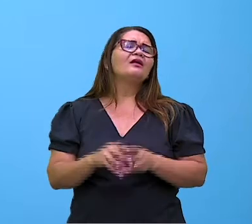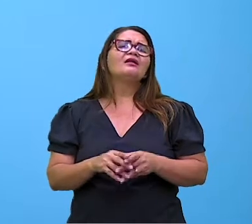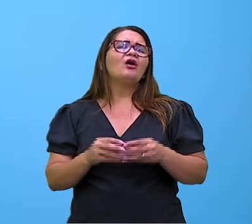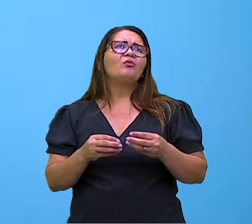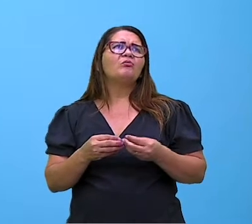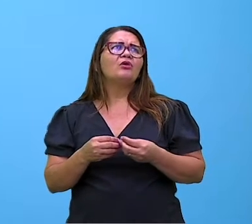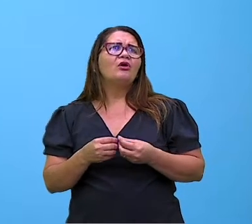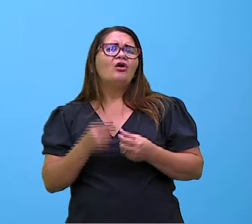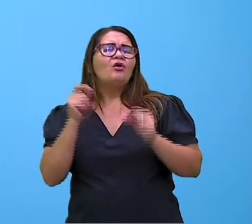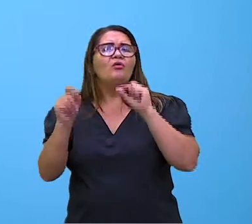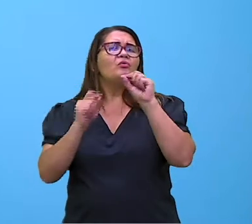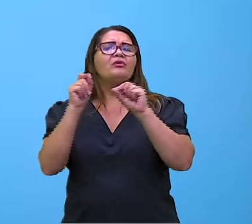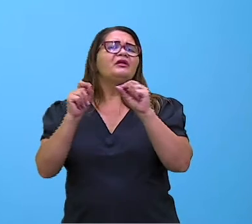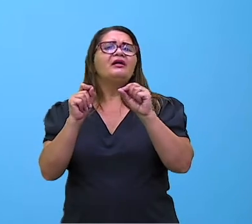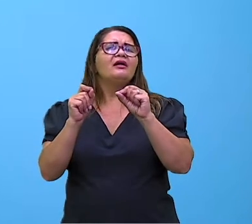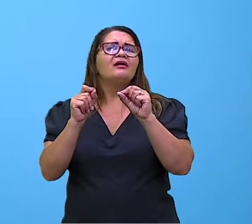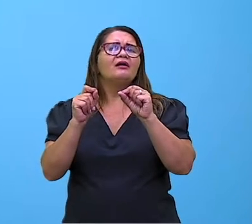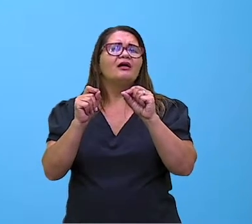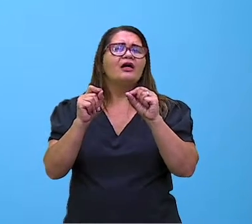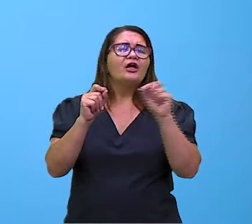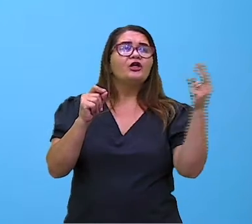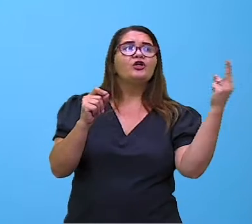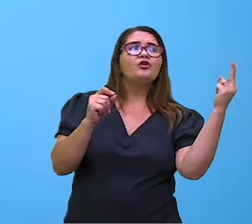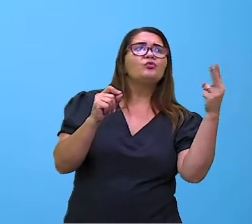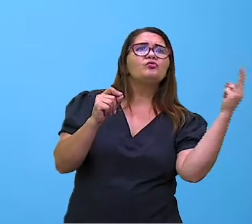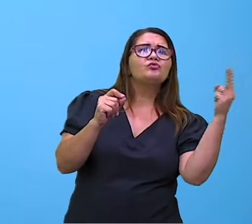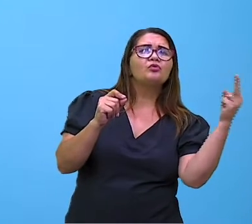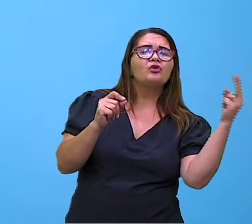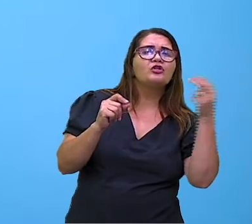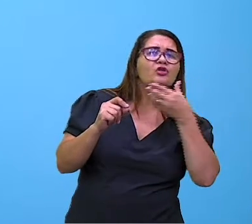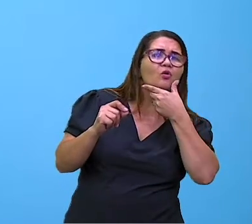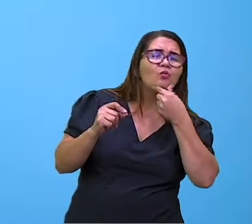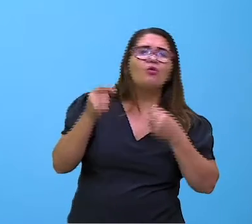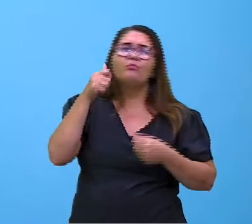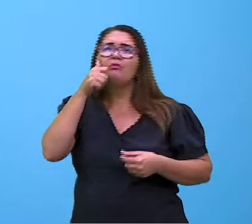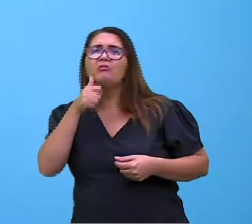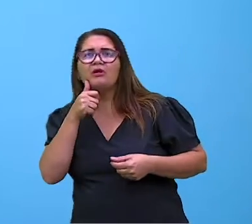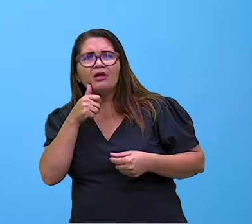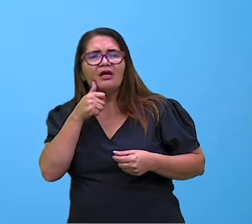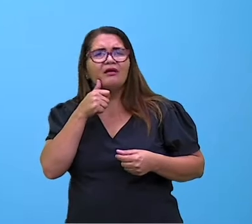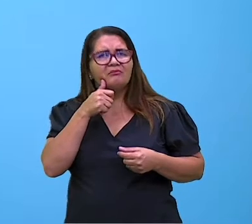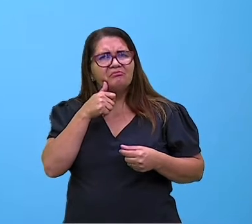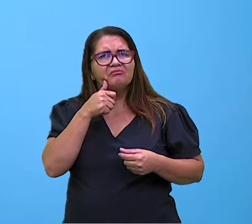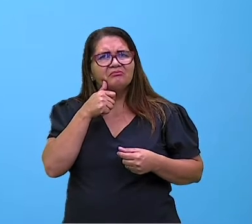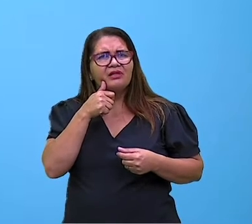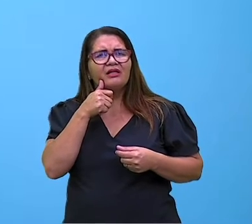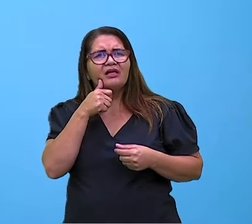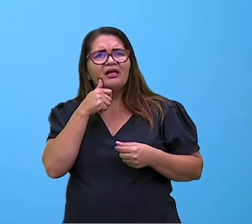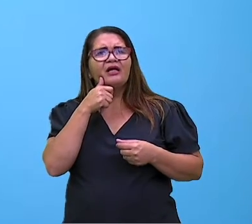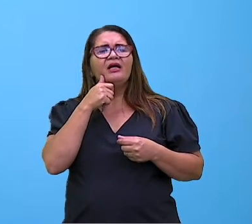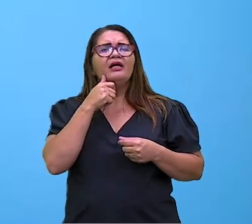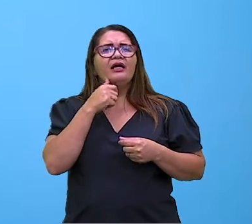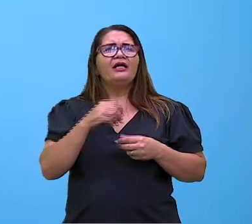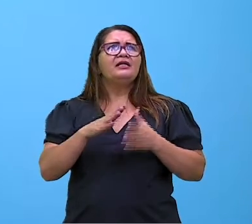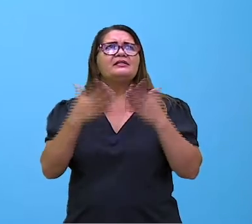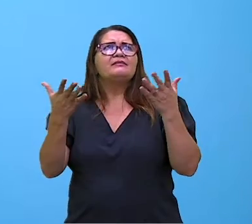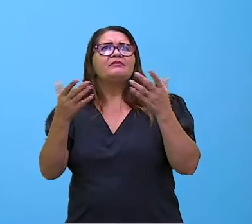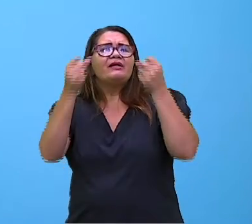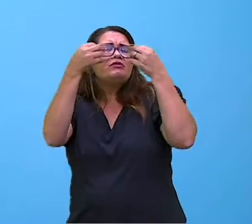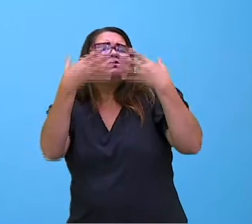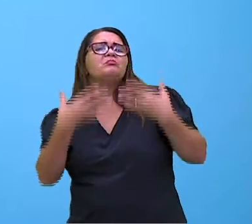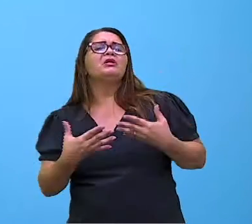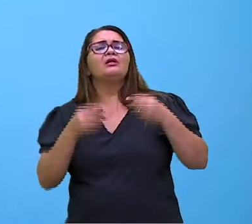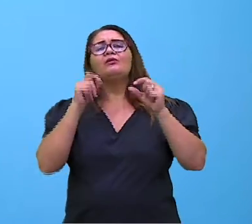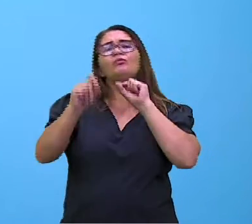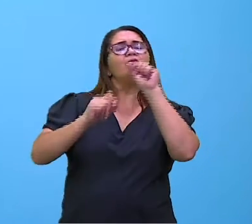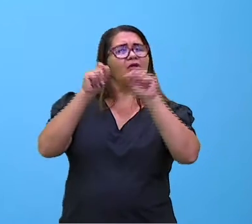na nossa tirinha? Vamos lá? Choose the correct item or that's